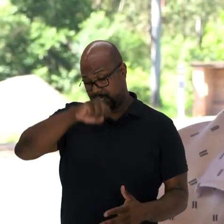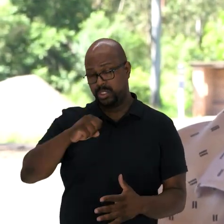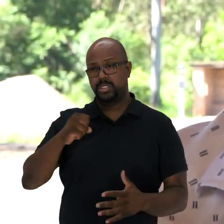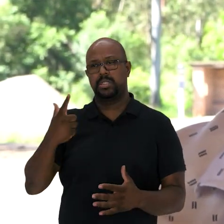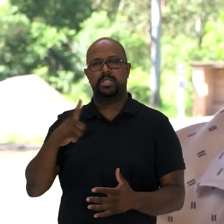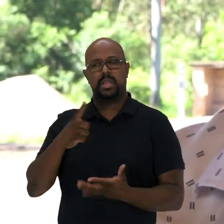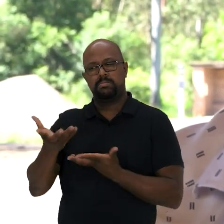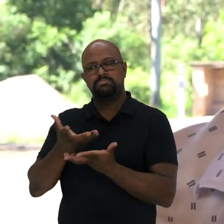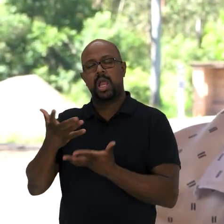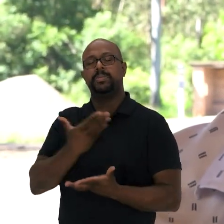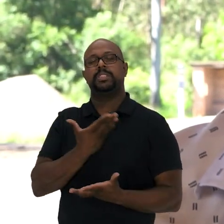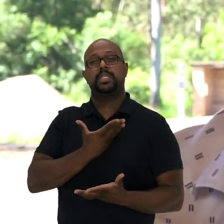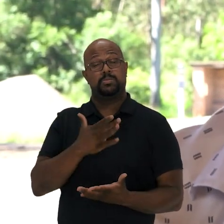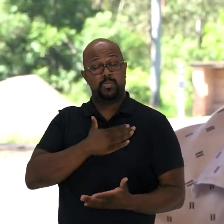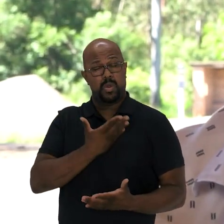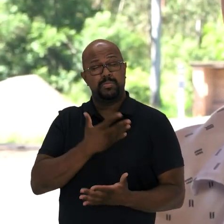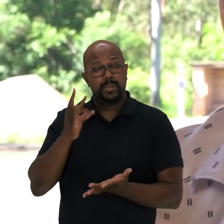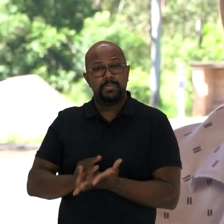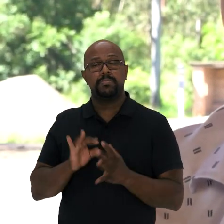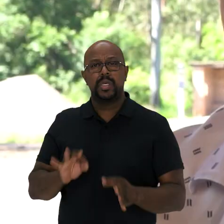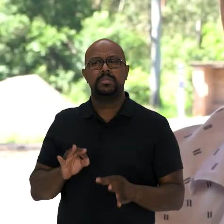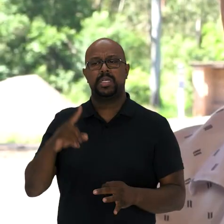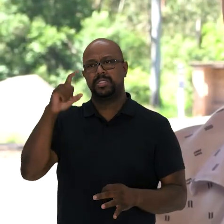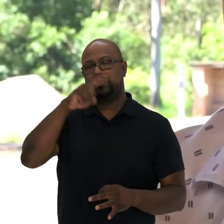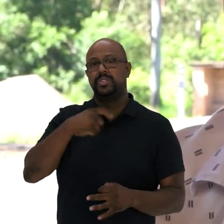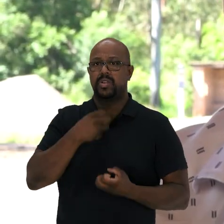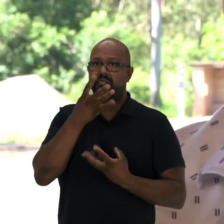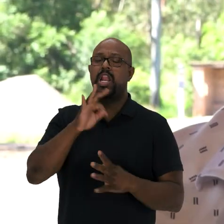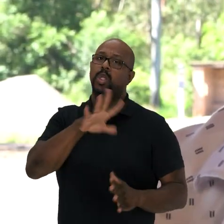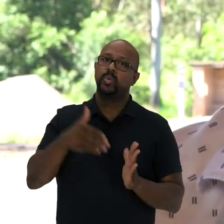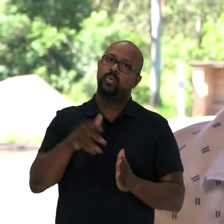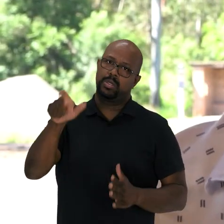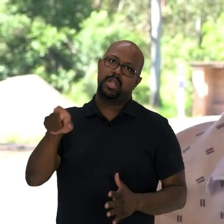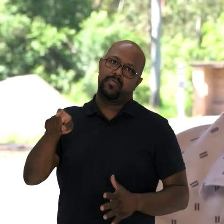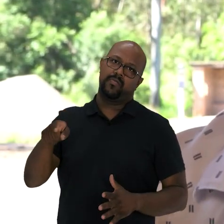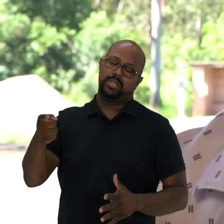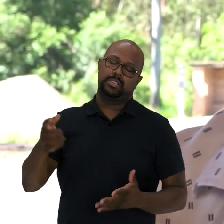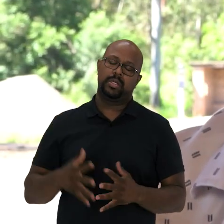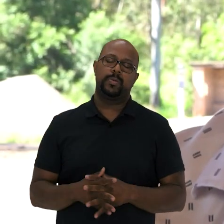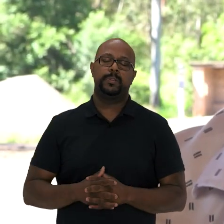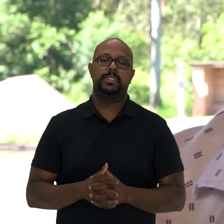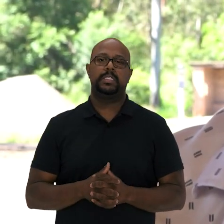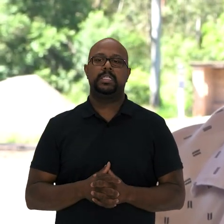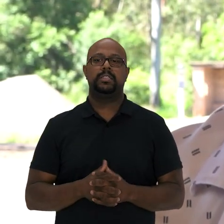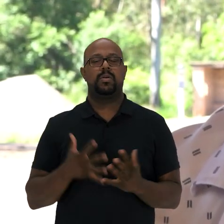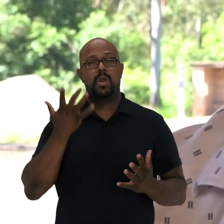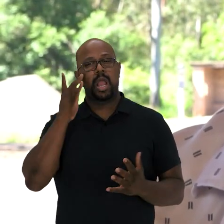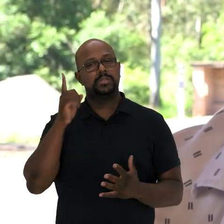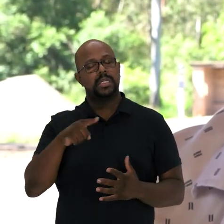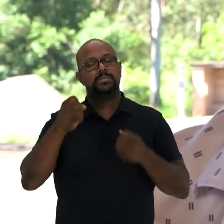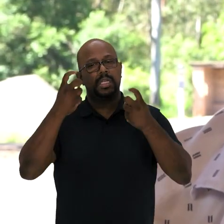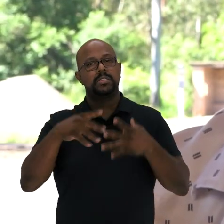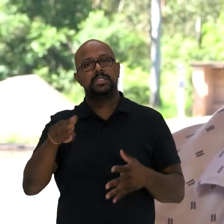aprendi a ter uma amizade, ter ser meu amigo mesmo. E é difícil de eu falar tudo que ele foi, sabe? Então, eu